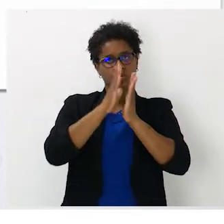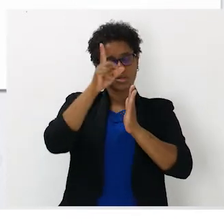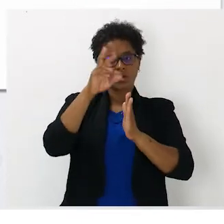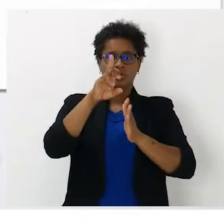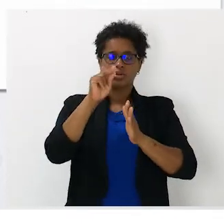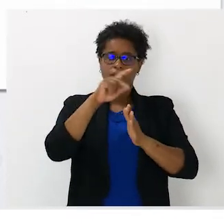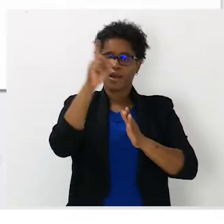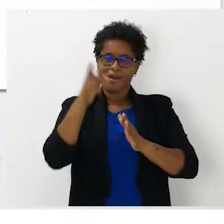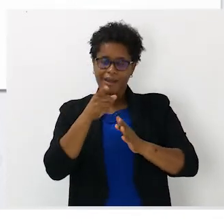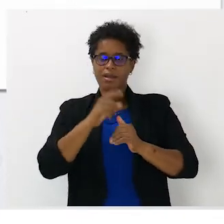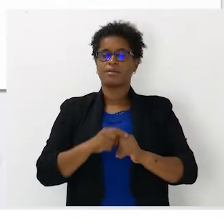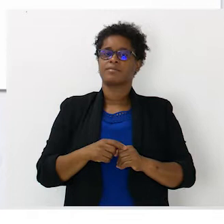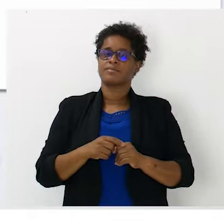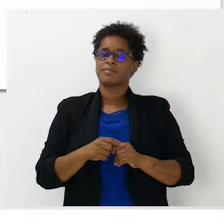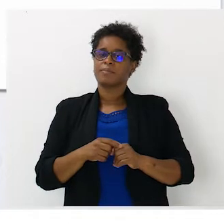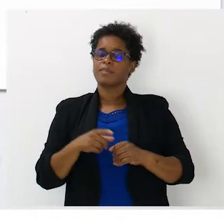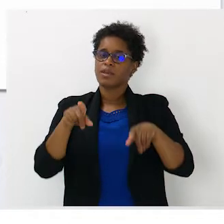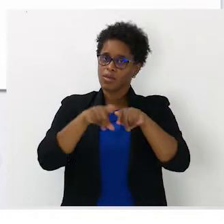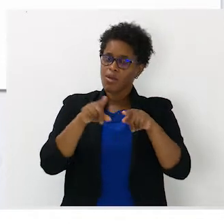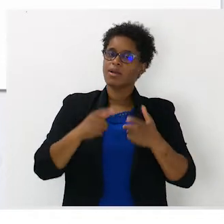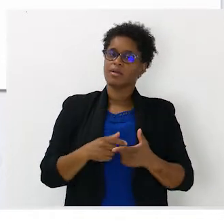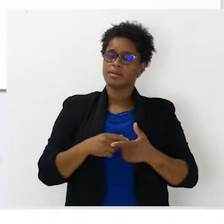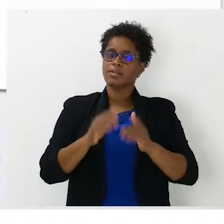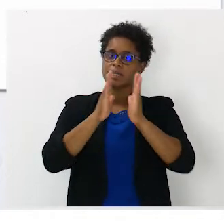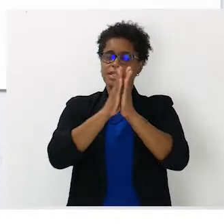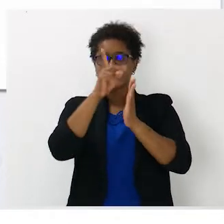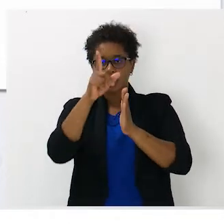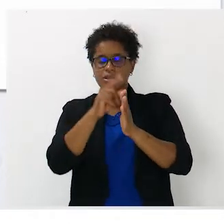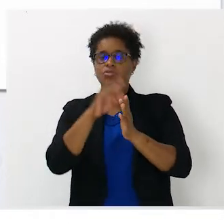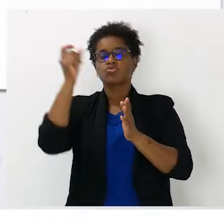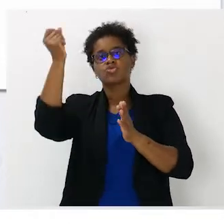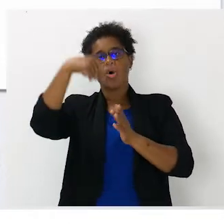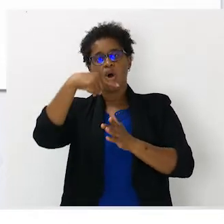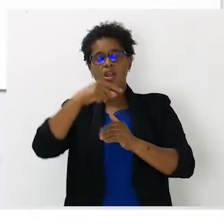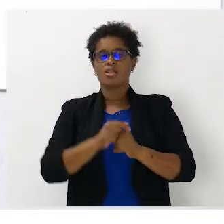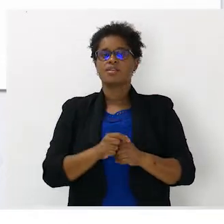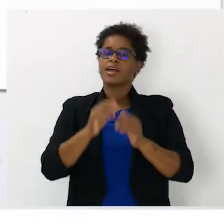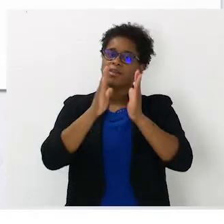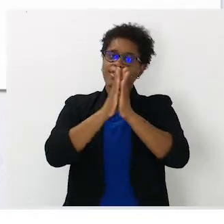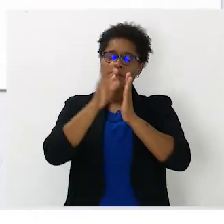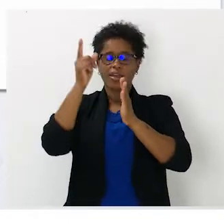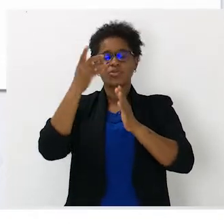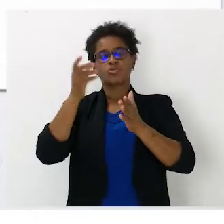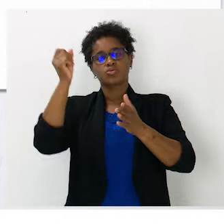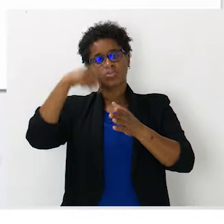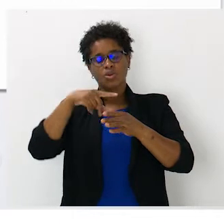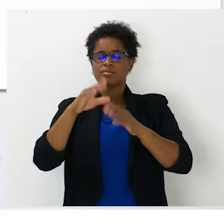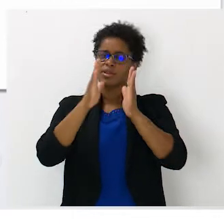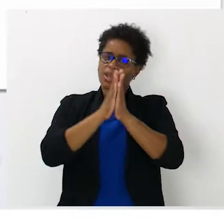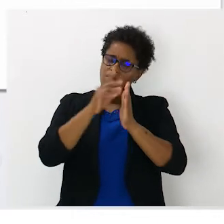Ra. Ra significa o deus sol, deus do sol, deus dos